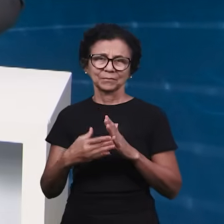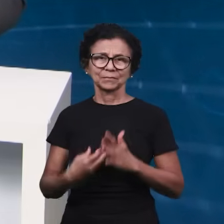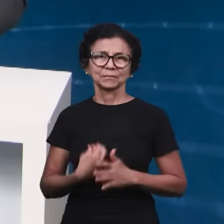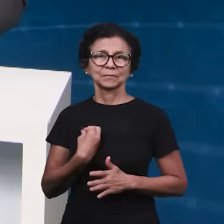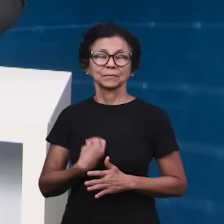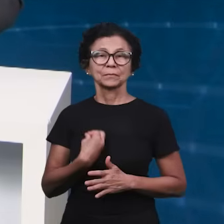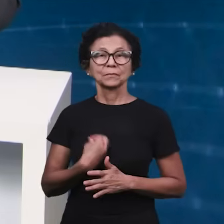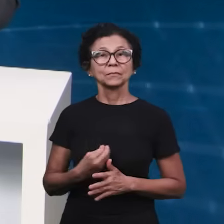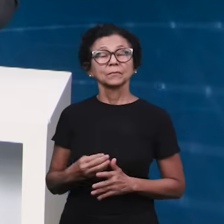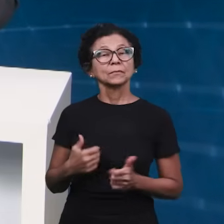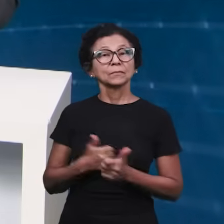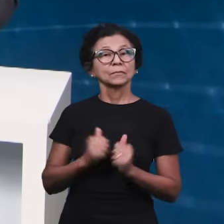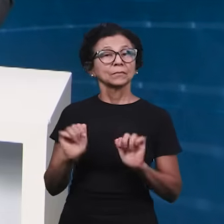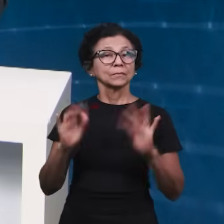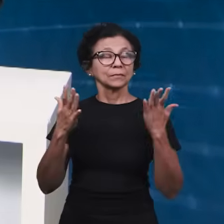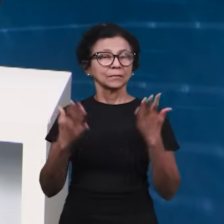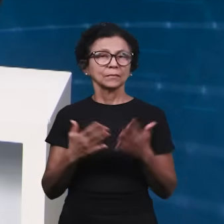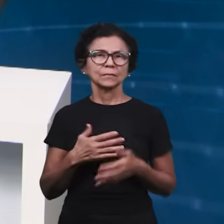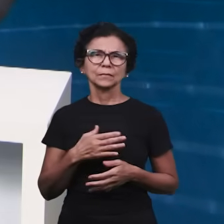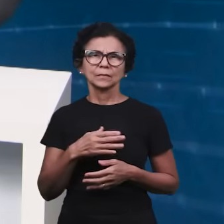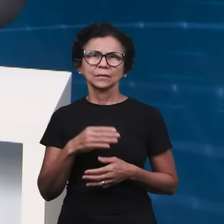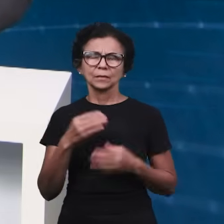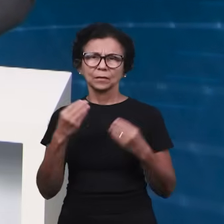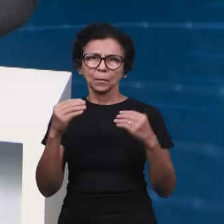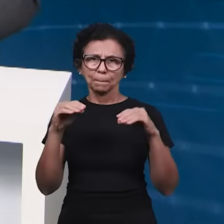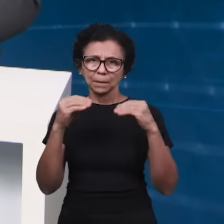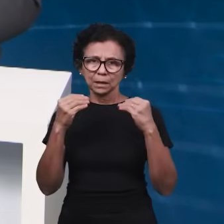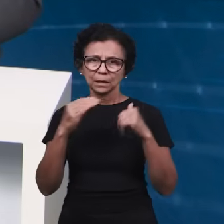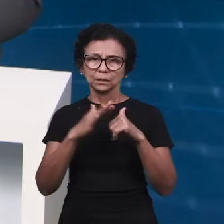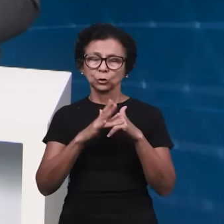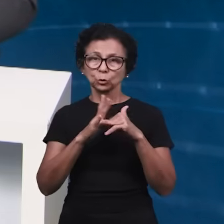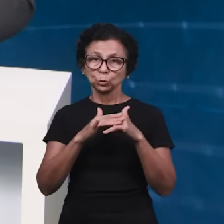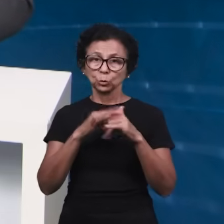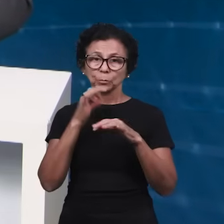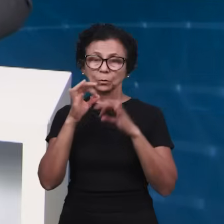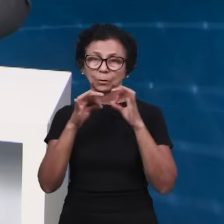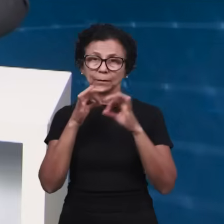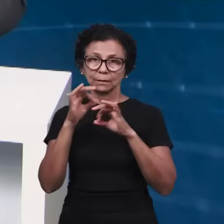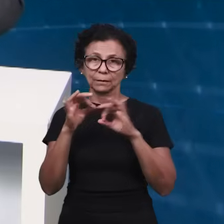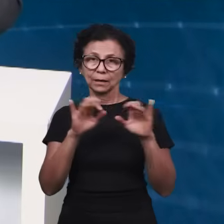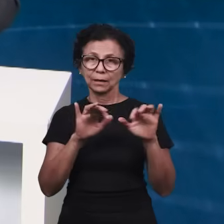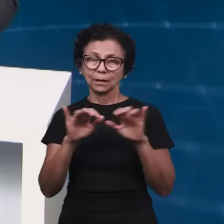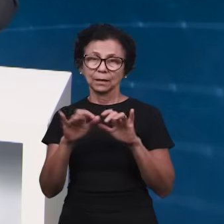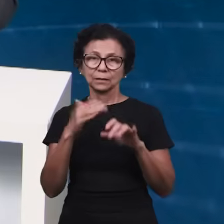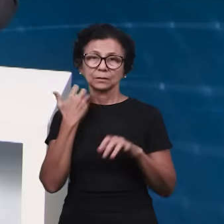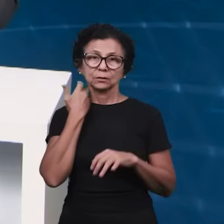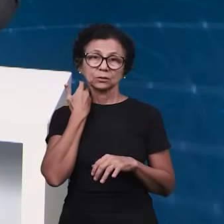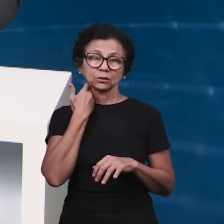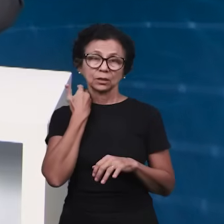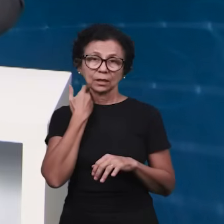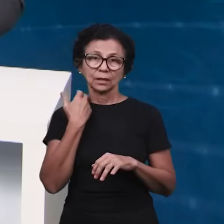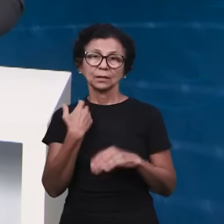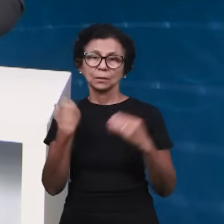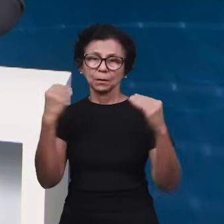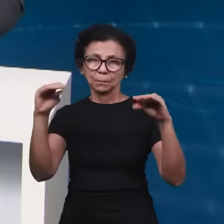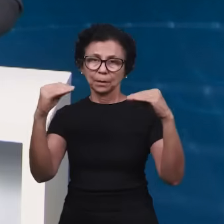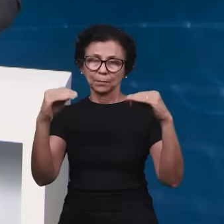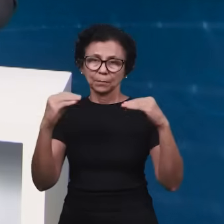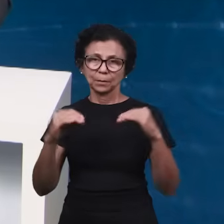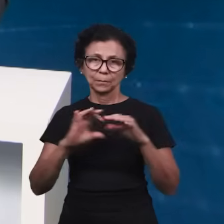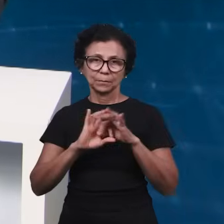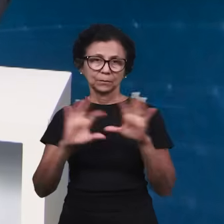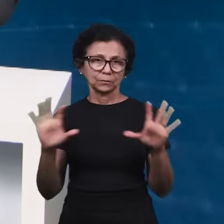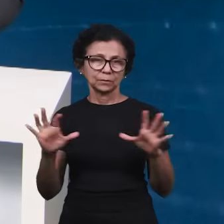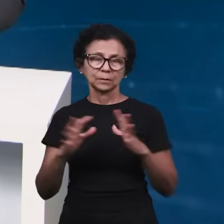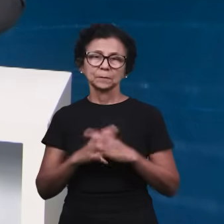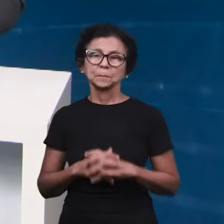você que acompanhou um desses eventos, gostaria de deixar o seu comentário aí no YouTube? Manda aí o seu comentário no YouTube, no nosso chat aí, fique à vontade